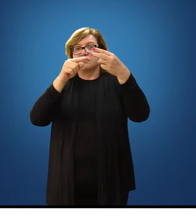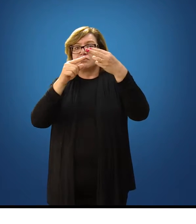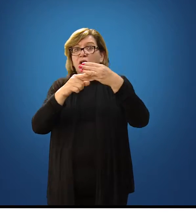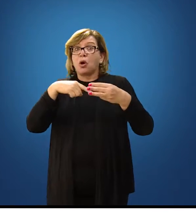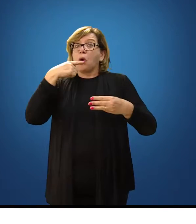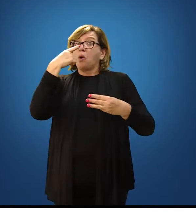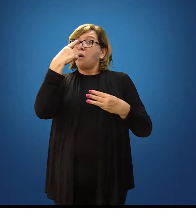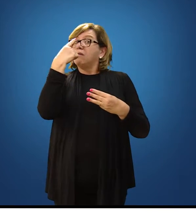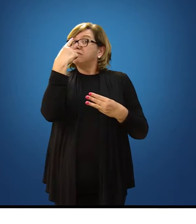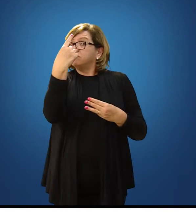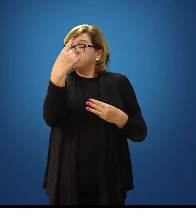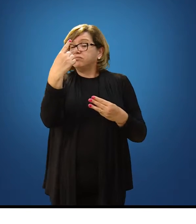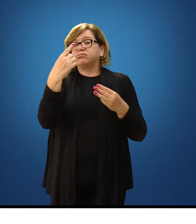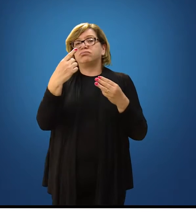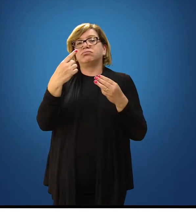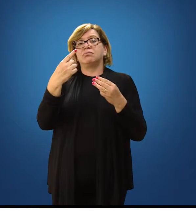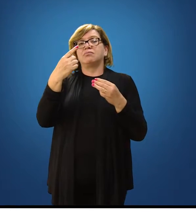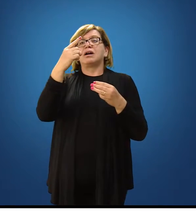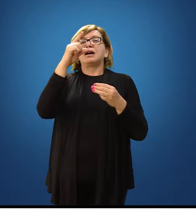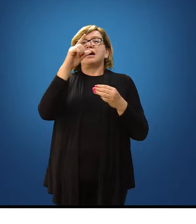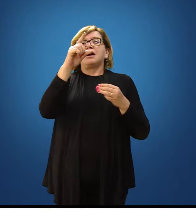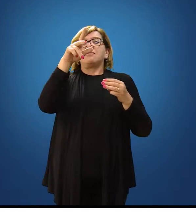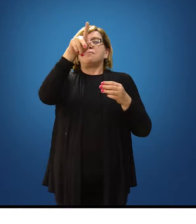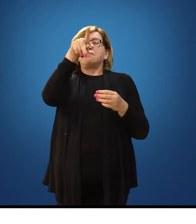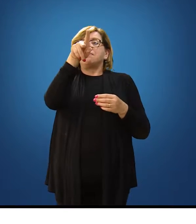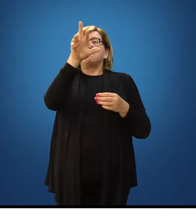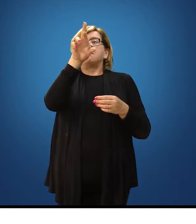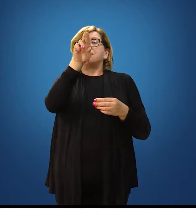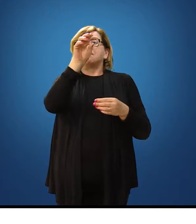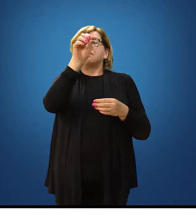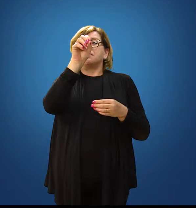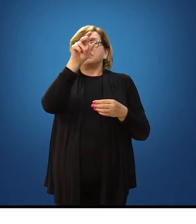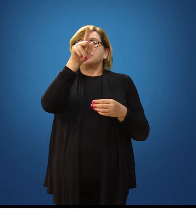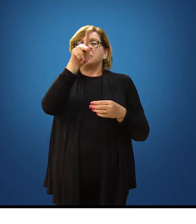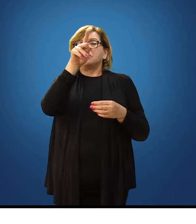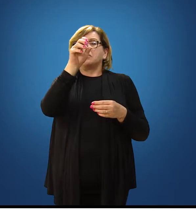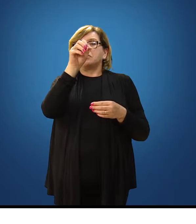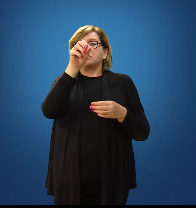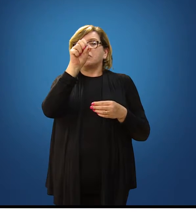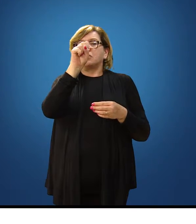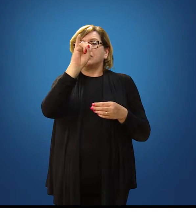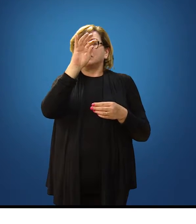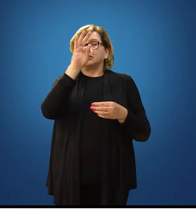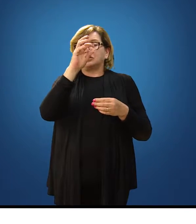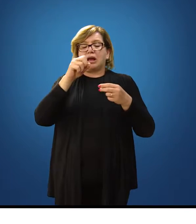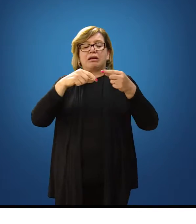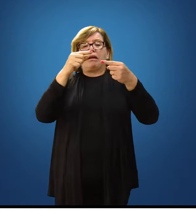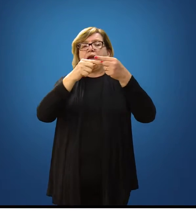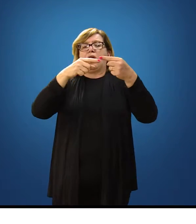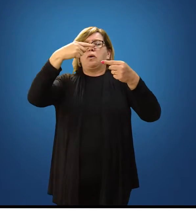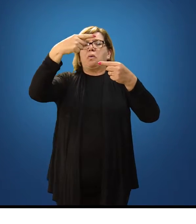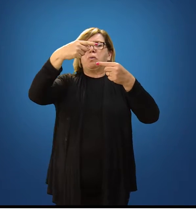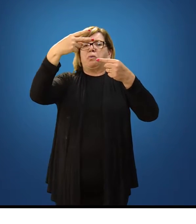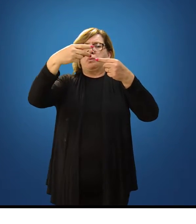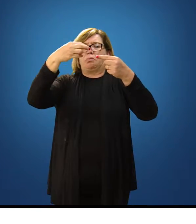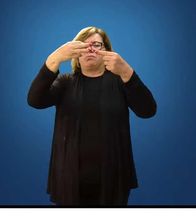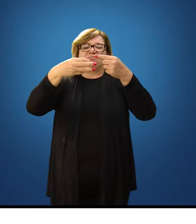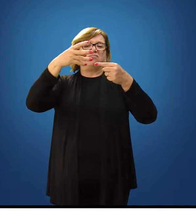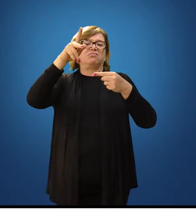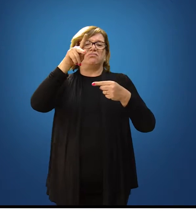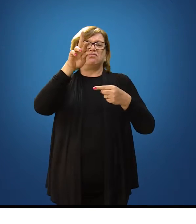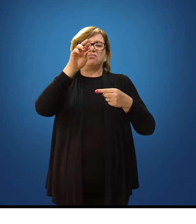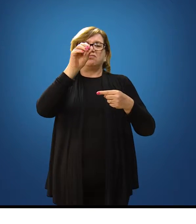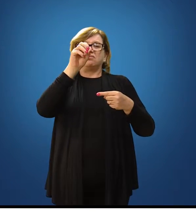único propósito. Não podemos colocar 2, 3 propósitos dentro de um mesmo objetivo específico. Se isso